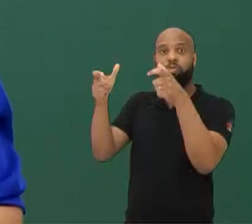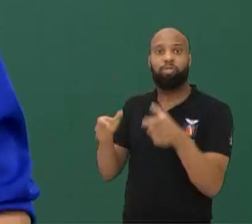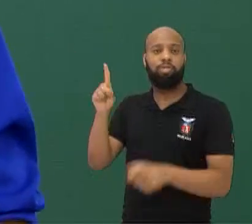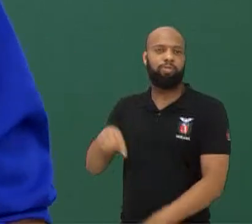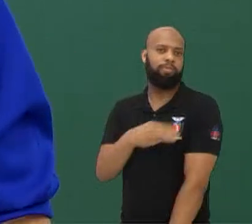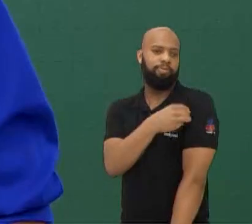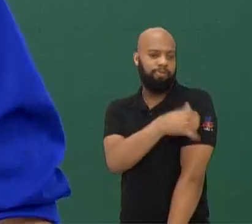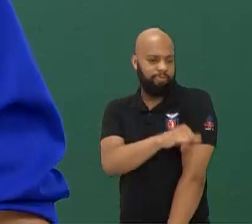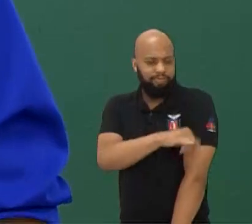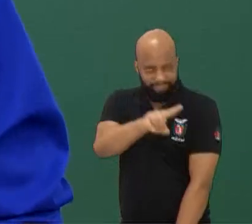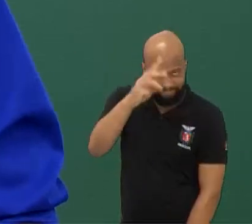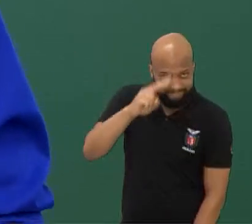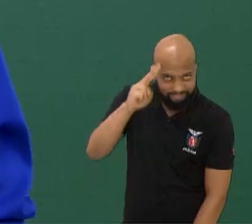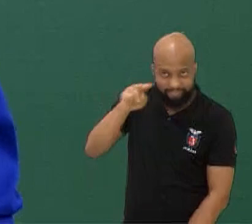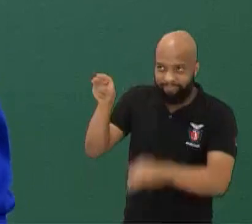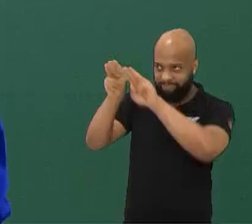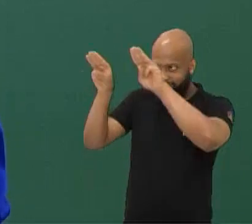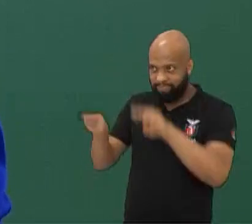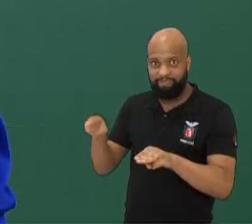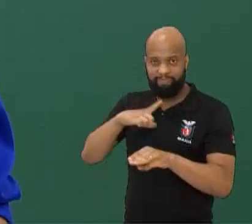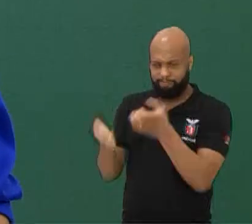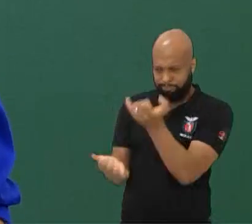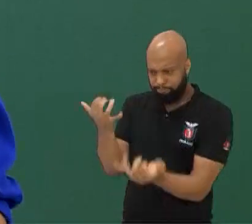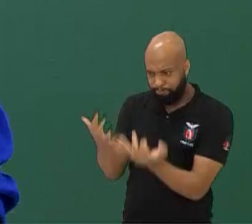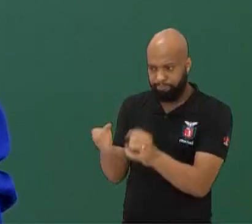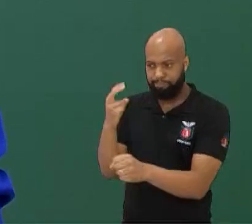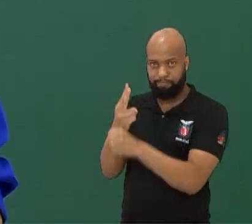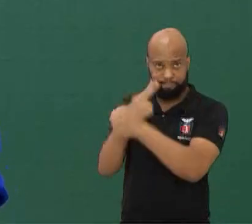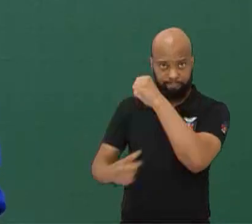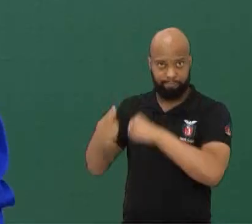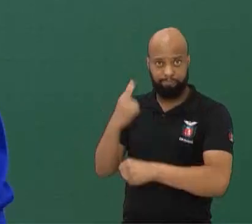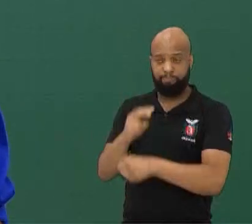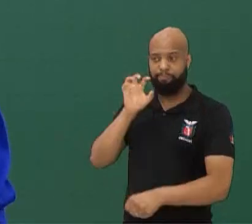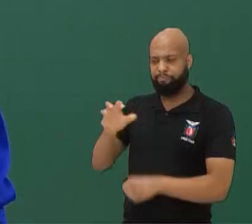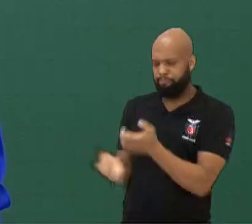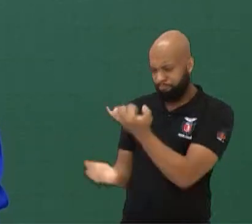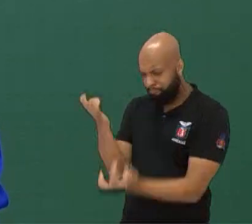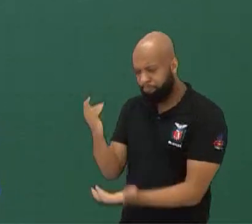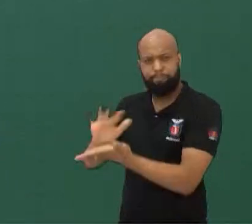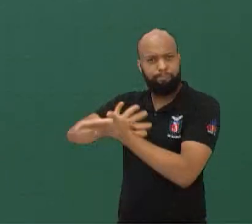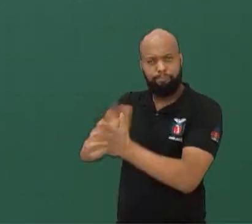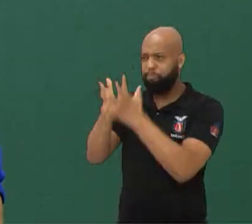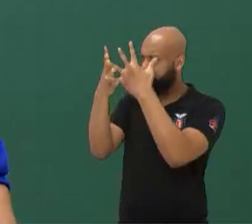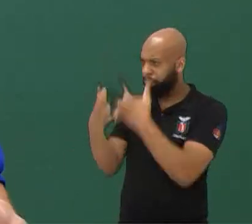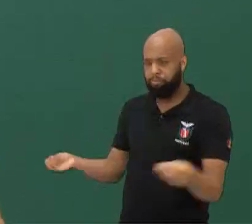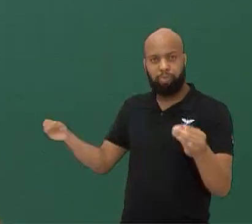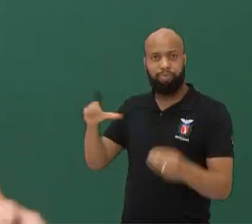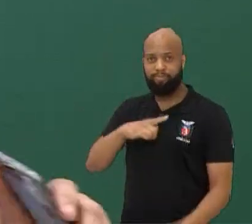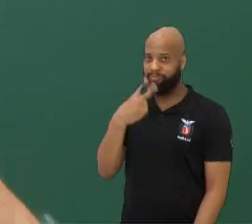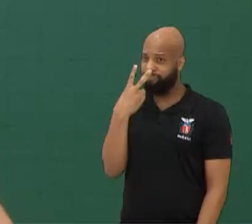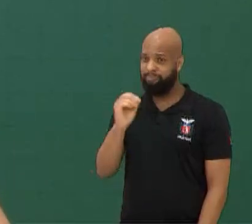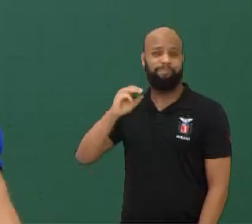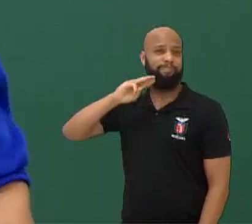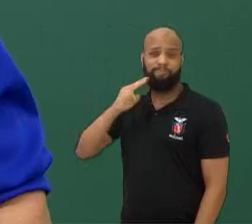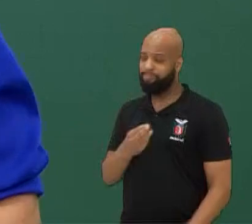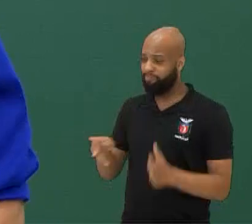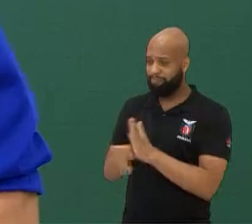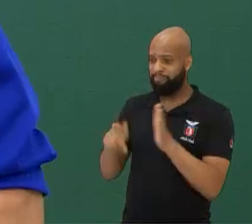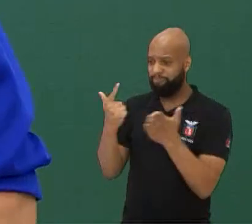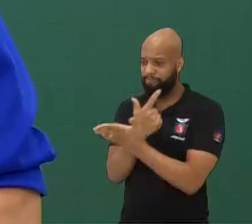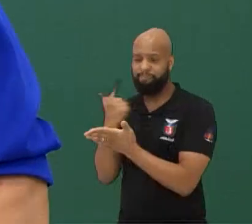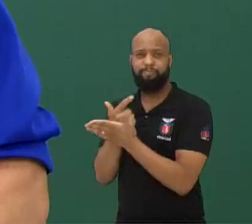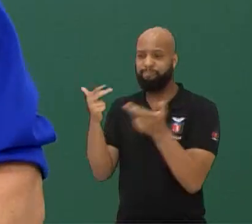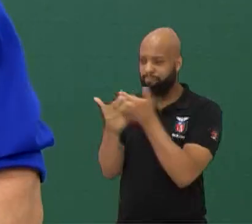Você provavelmente está lembrado, há 2 anos atrás. Esse incêndio destruiu boa parte dos mais de 20 milhões de itens